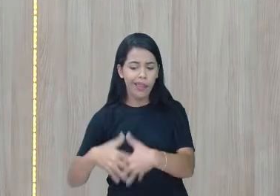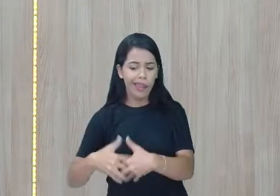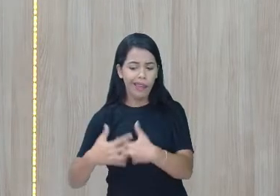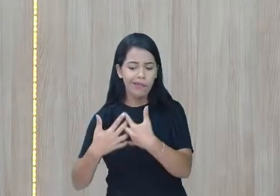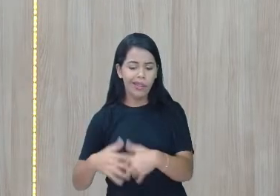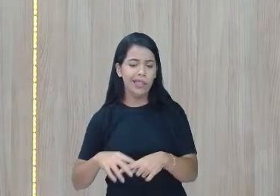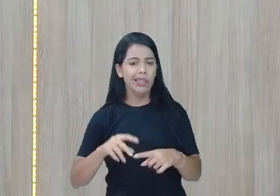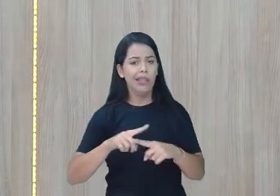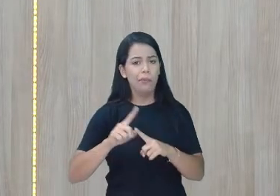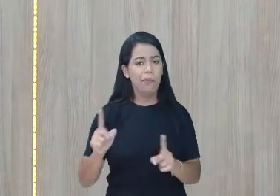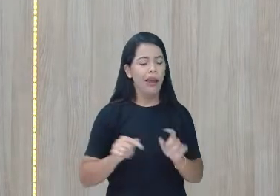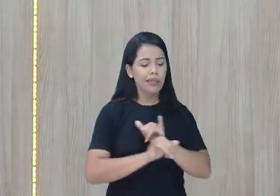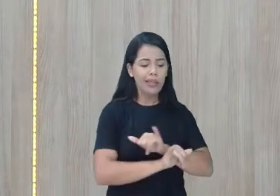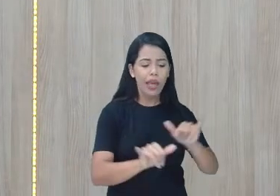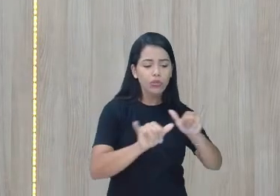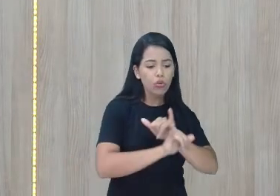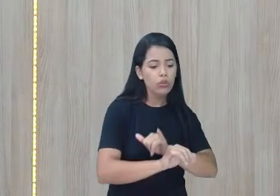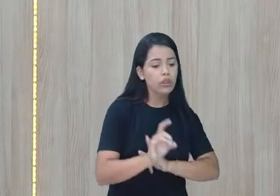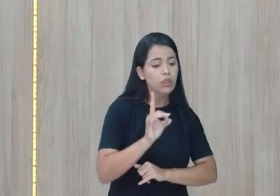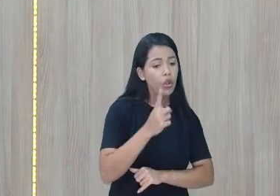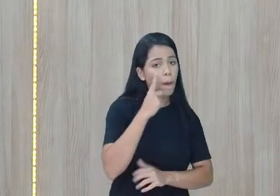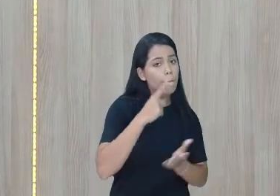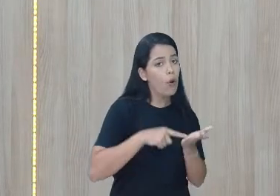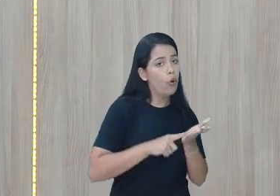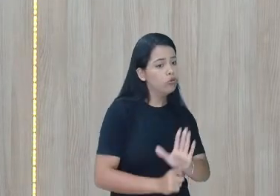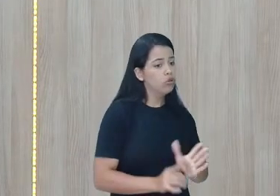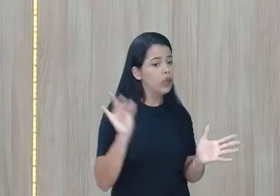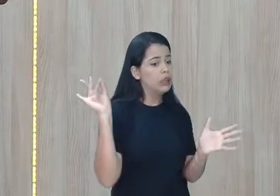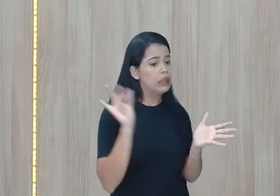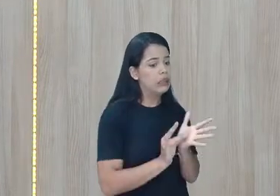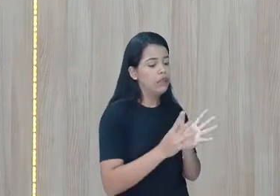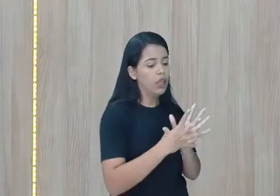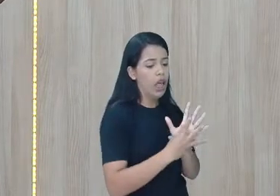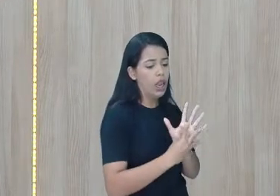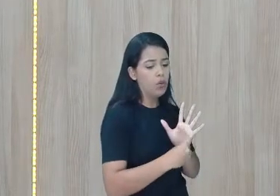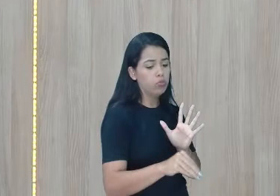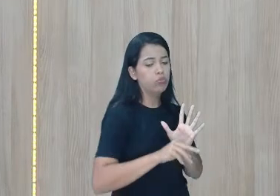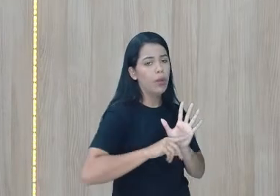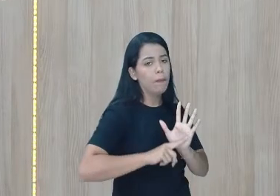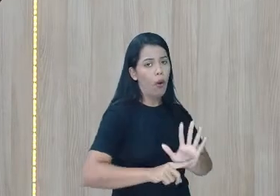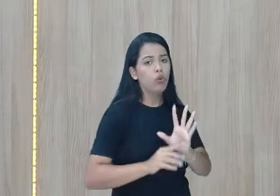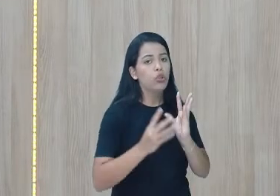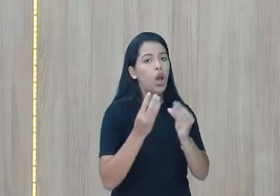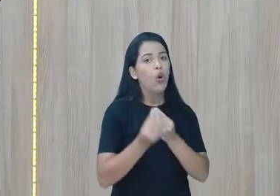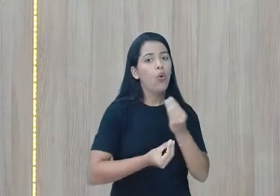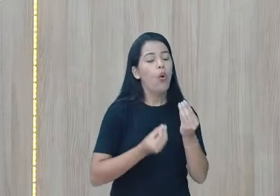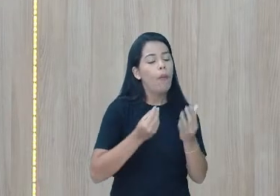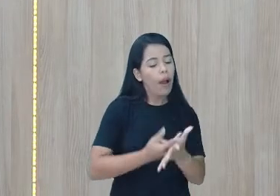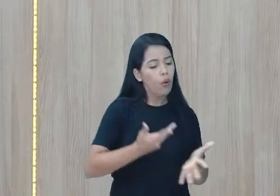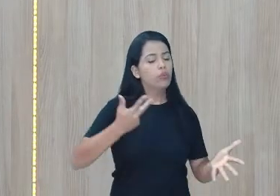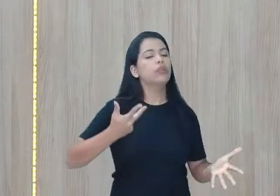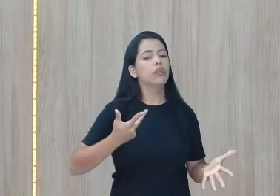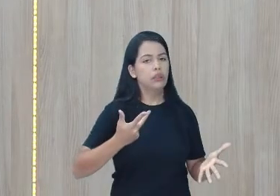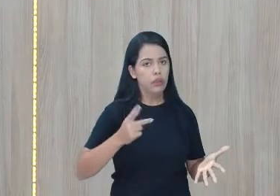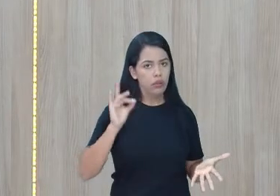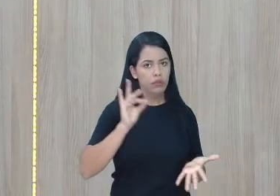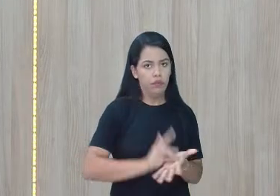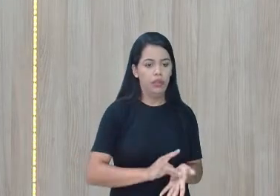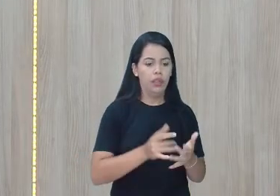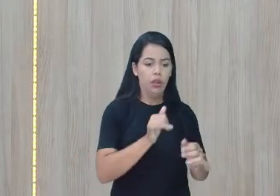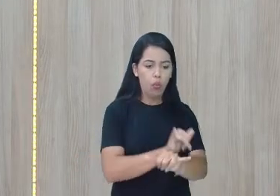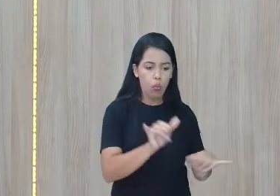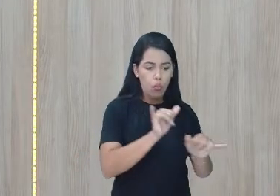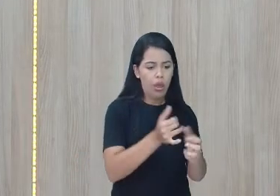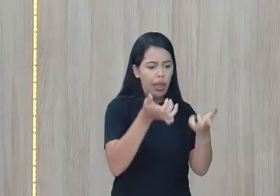notícia, ela dá o fato assim como aconteceu. O jornalista, ele não está preocupado em criar filosofias, em elaborar